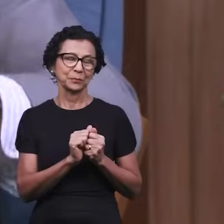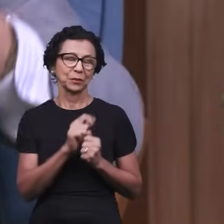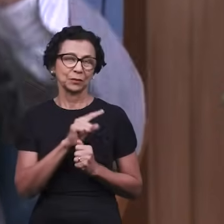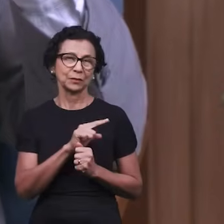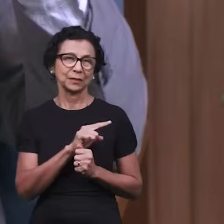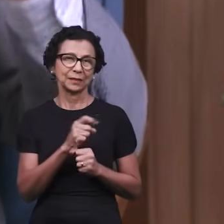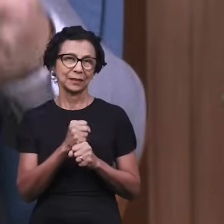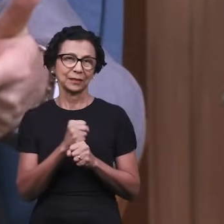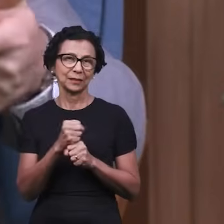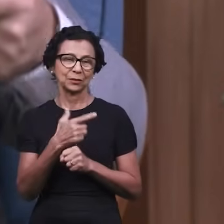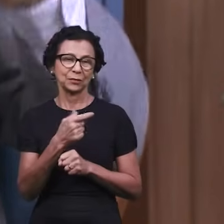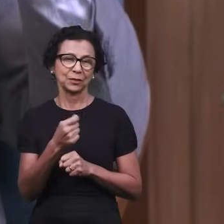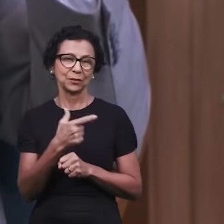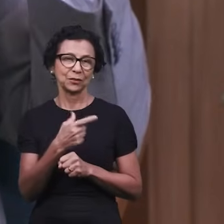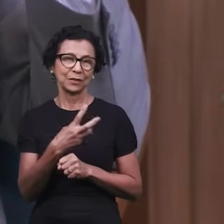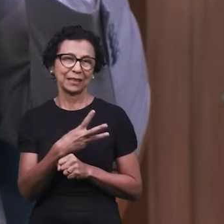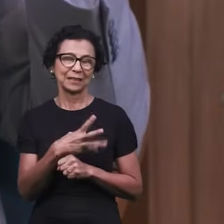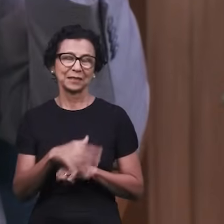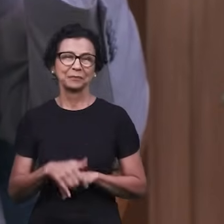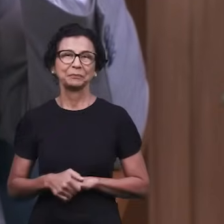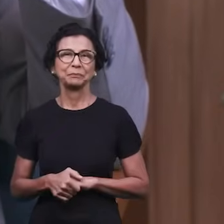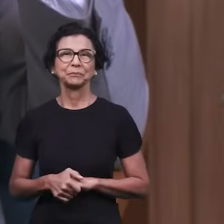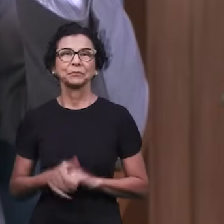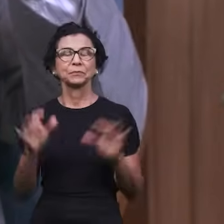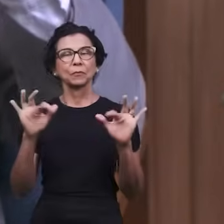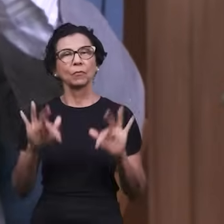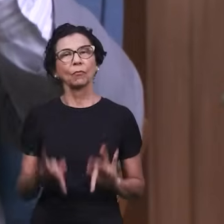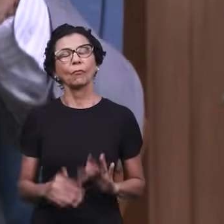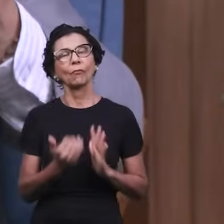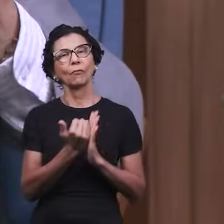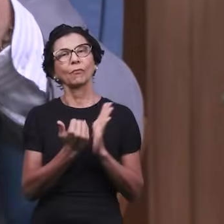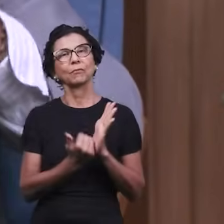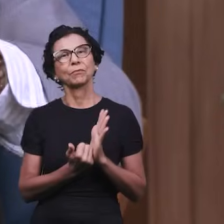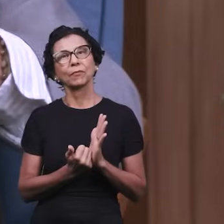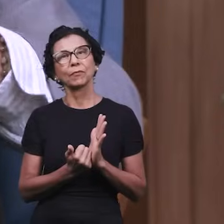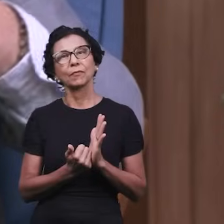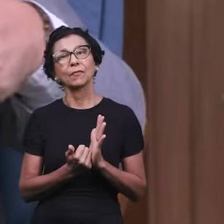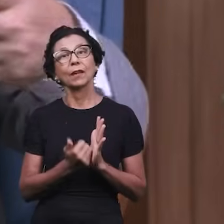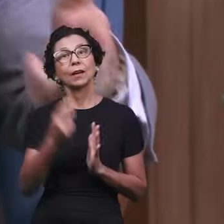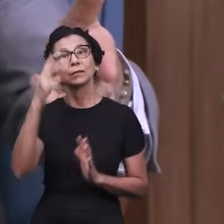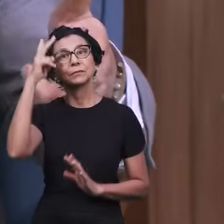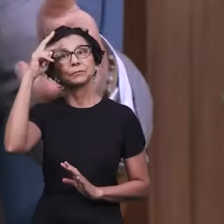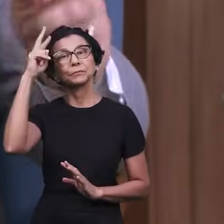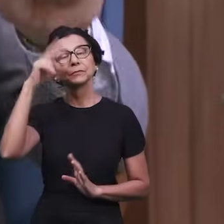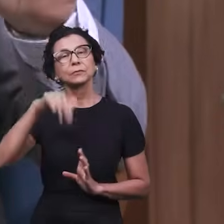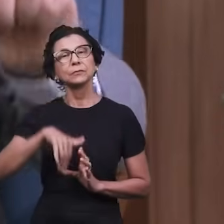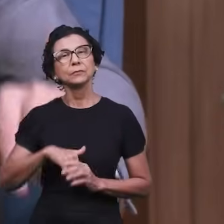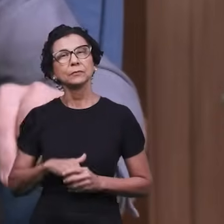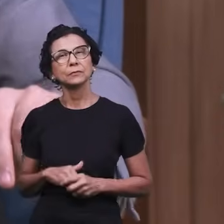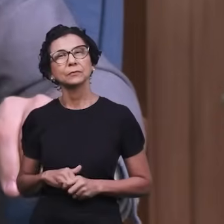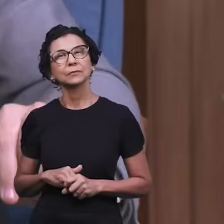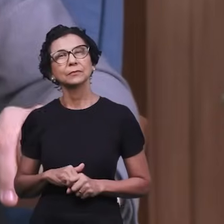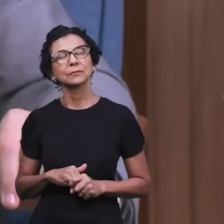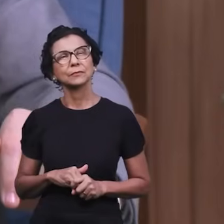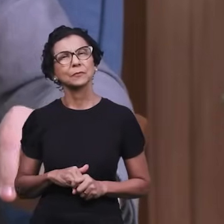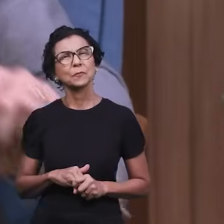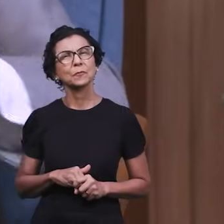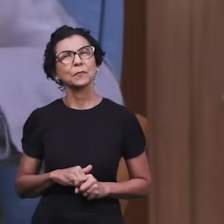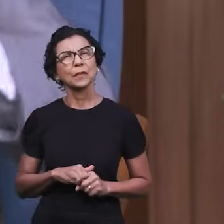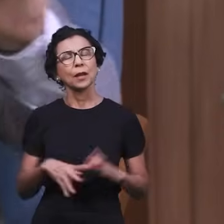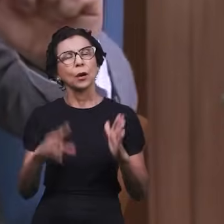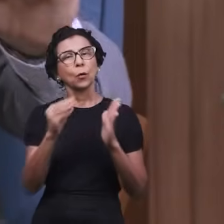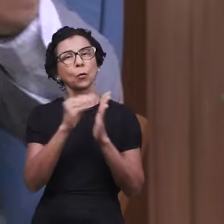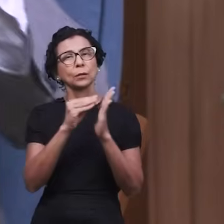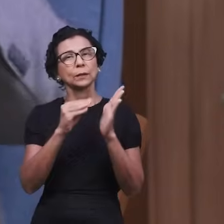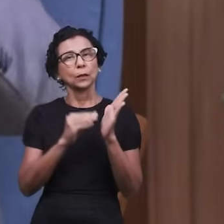programa Acessibilidade, programa Organização e Método. Você acompanha o conteúdo para crianças, intermediários e adolescentes na Escola Bíblica Dominical,